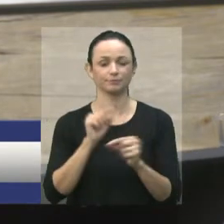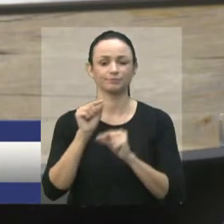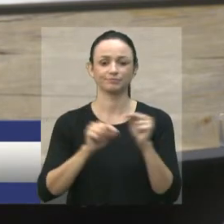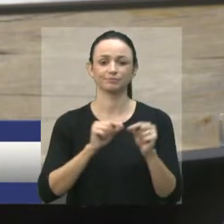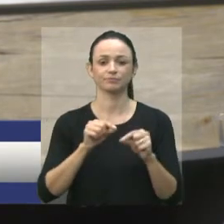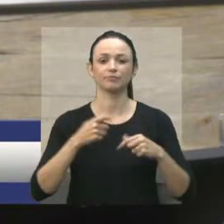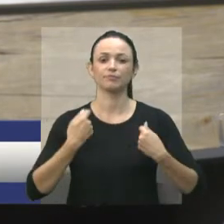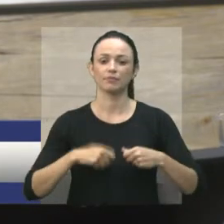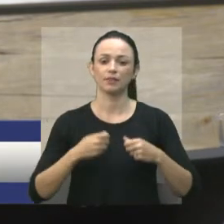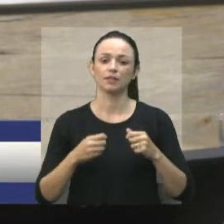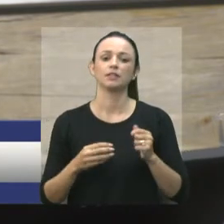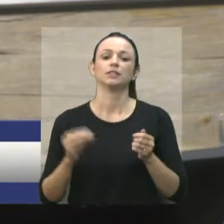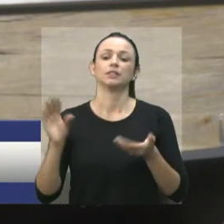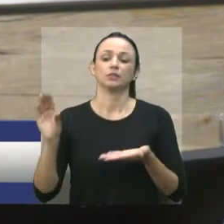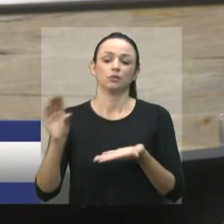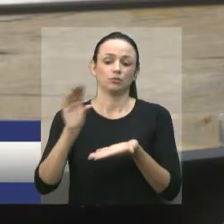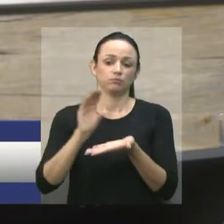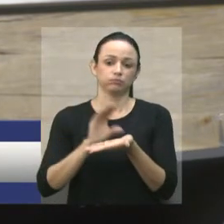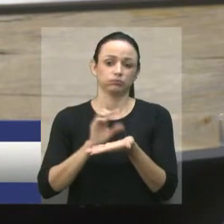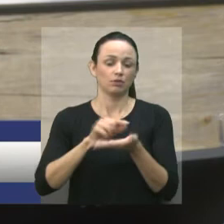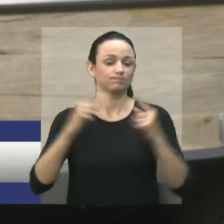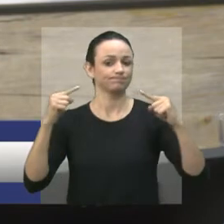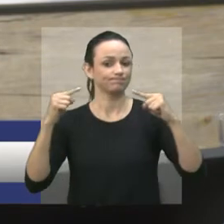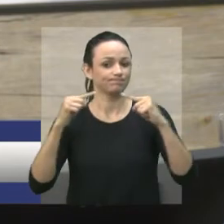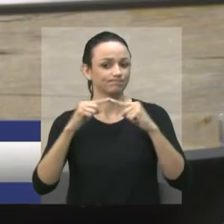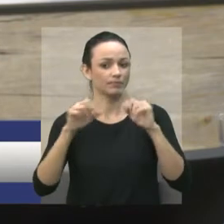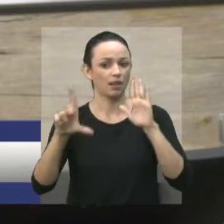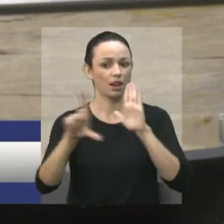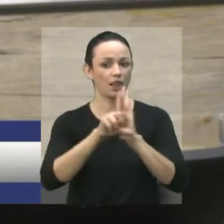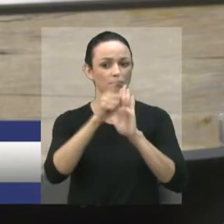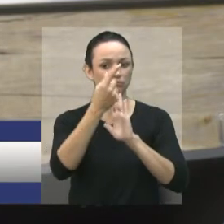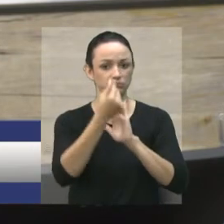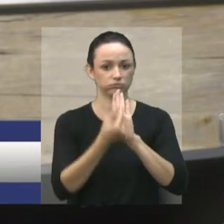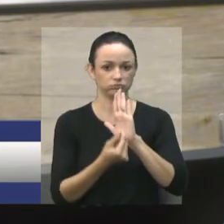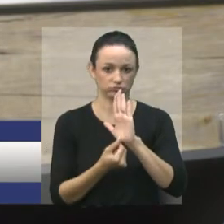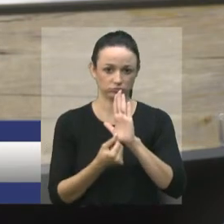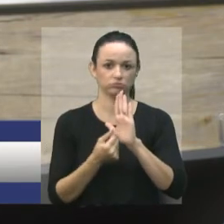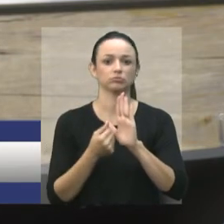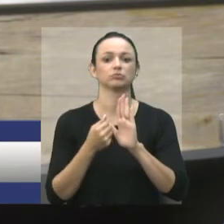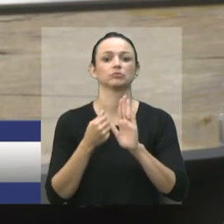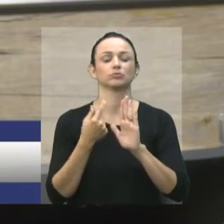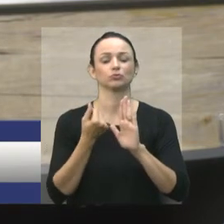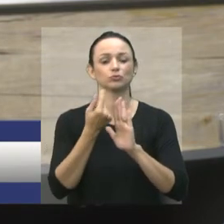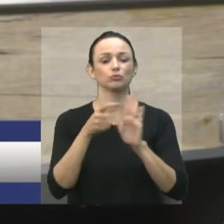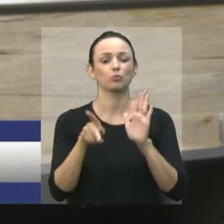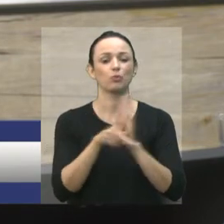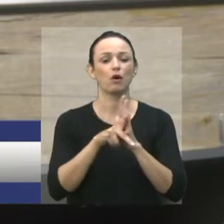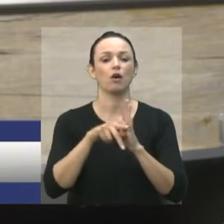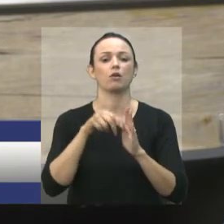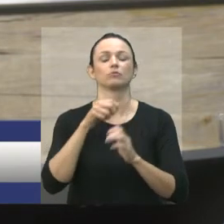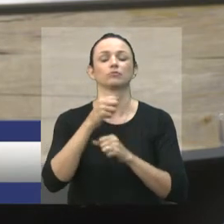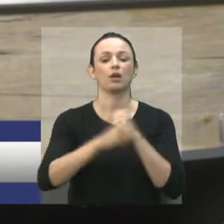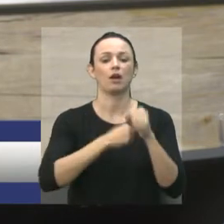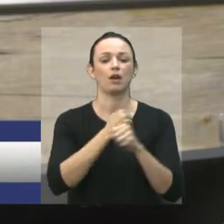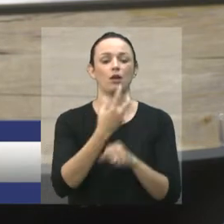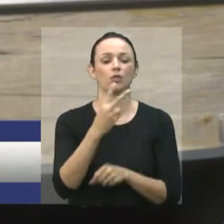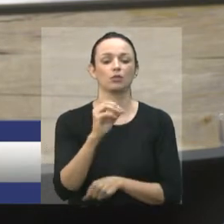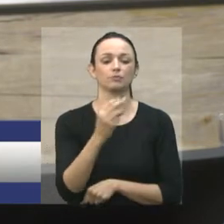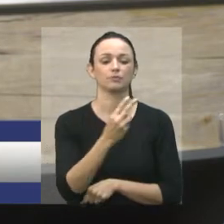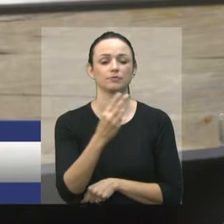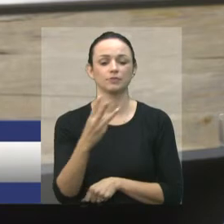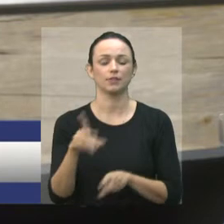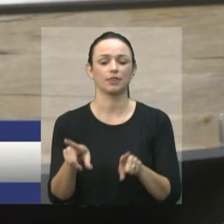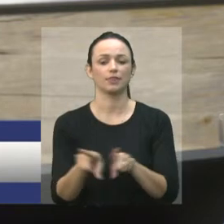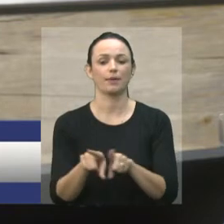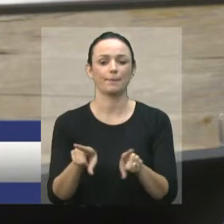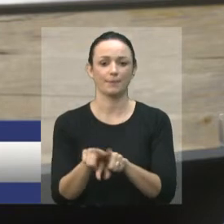sejam deixados os recursos correspondentes na lei orçamentária para o exercício financeiro de 2023, bem